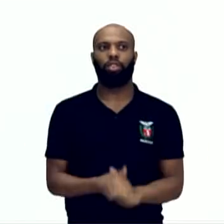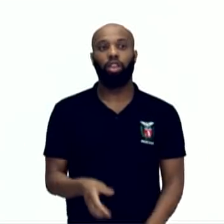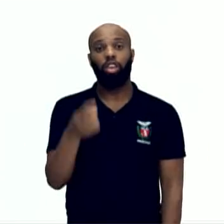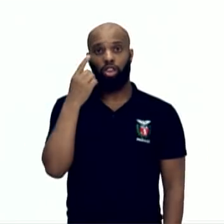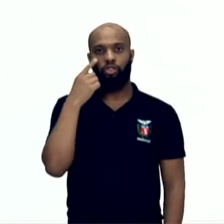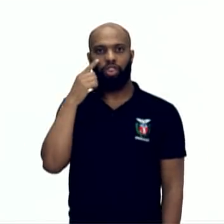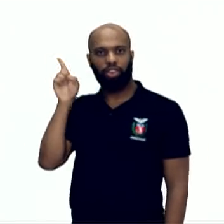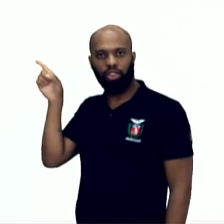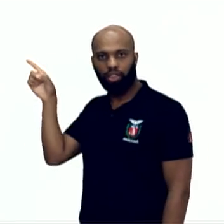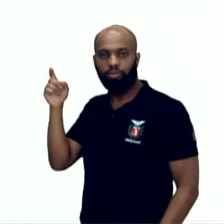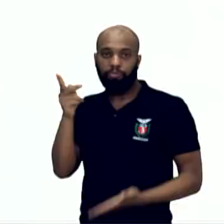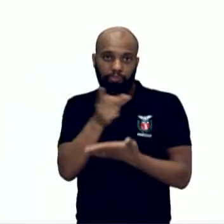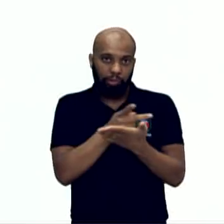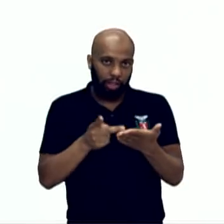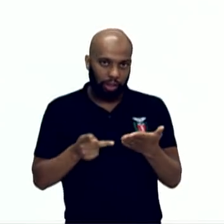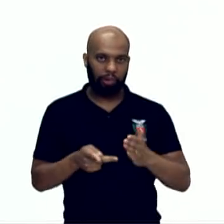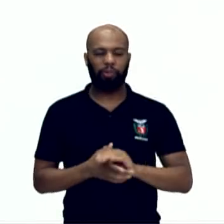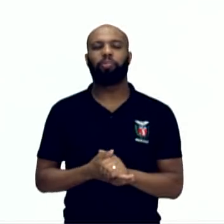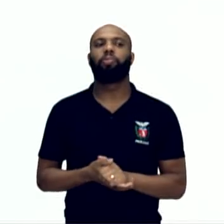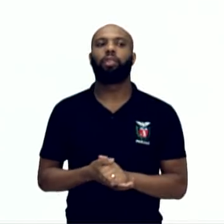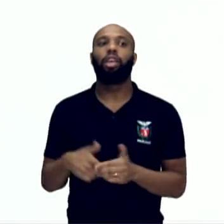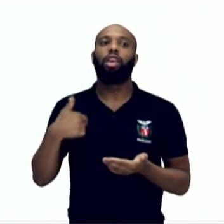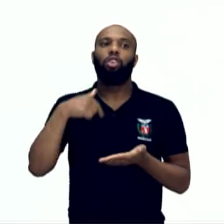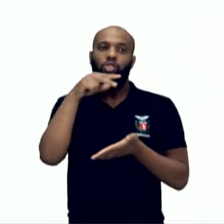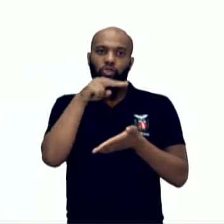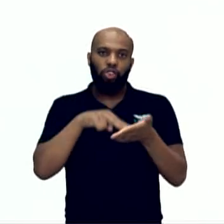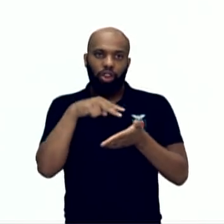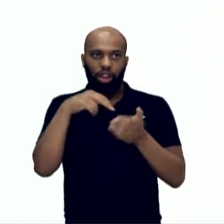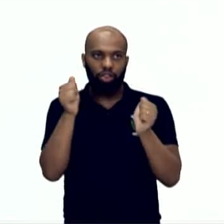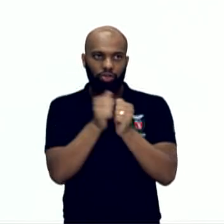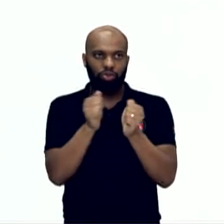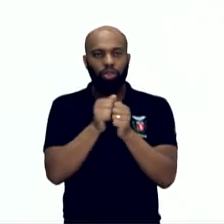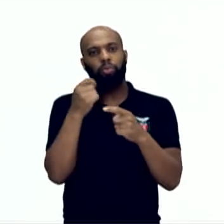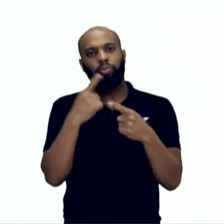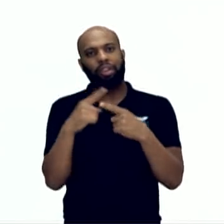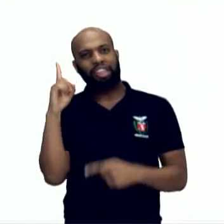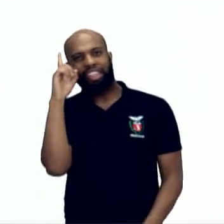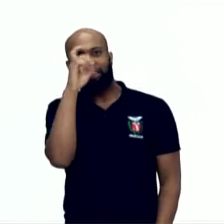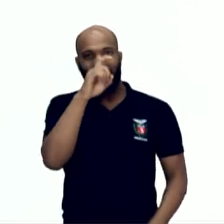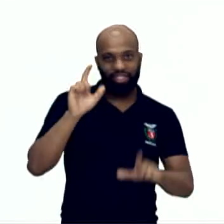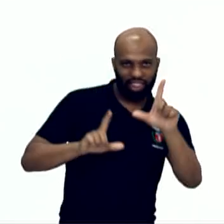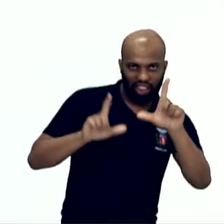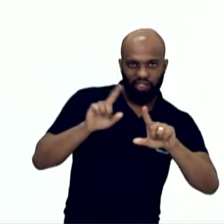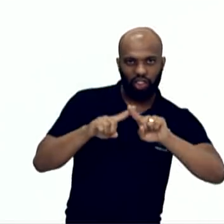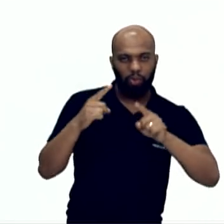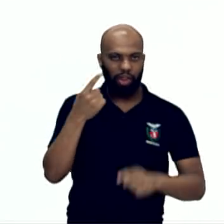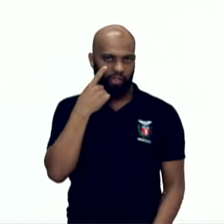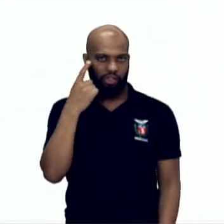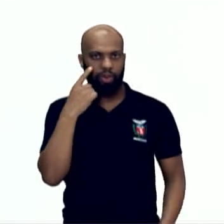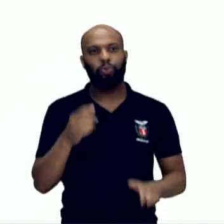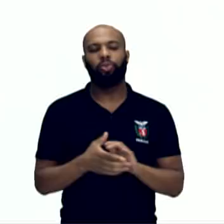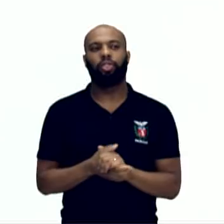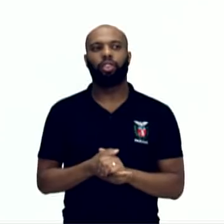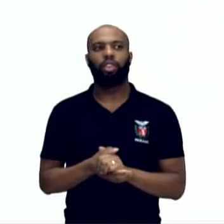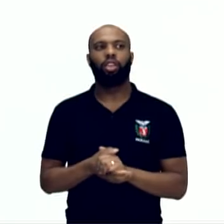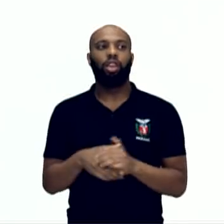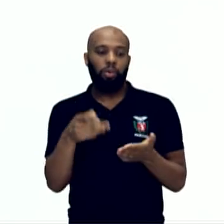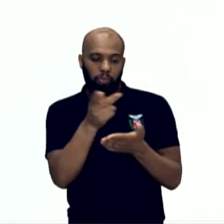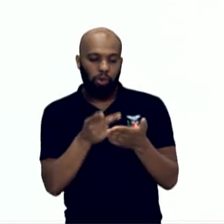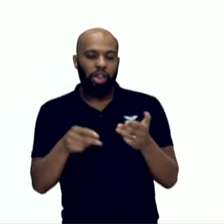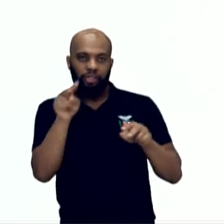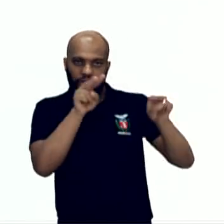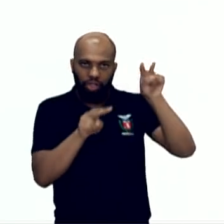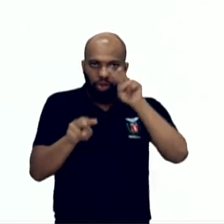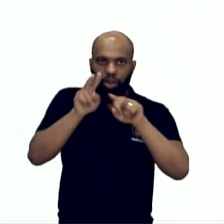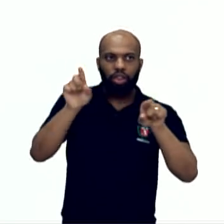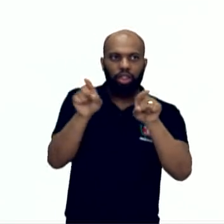Observe esse poema aqui, tá? Eu vou ler com vocês porque talvez fique um pouquinho difícil, mas vamos ler? O poema visual, ele também,